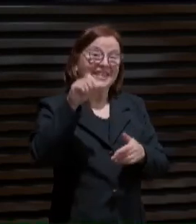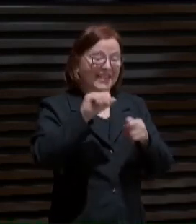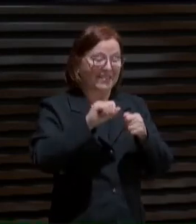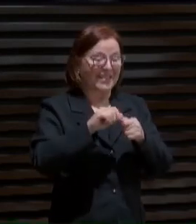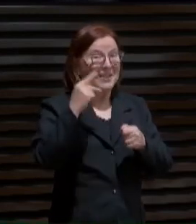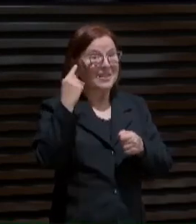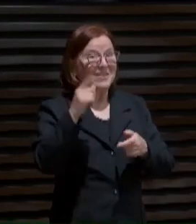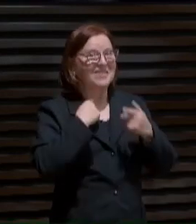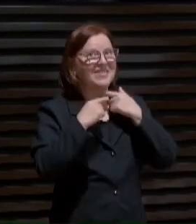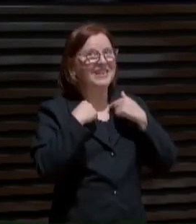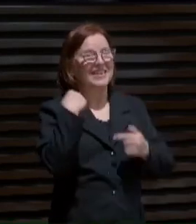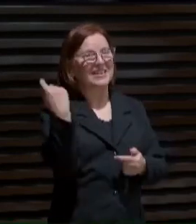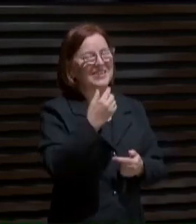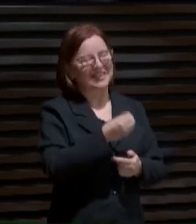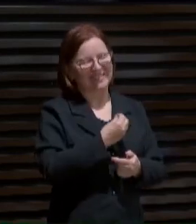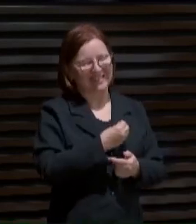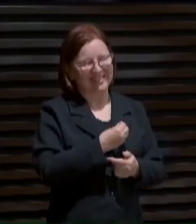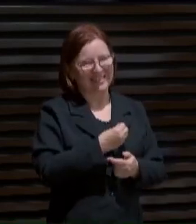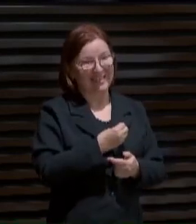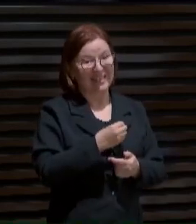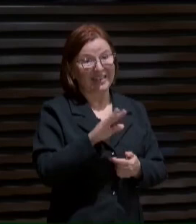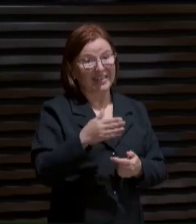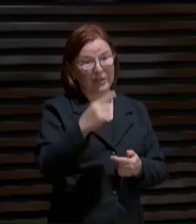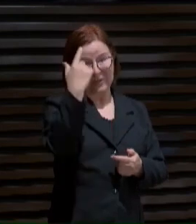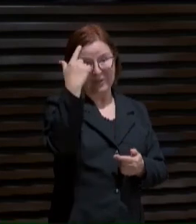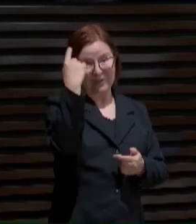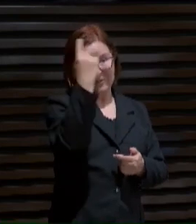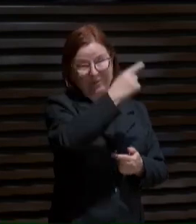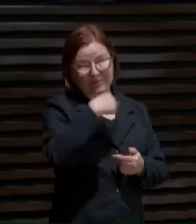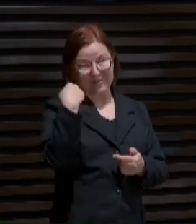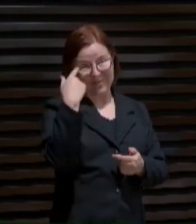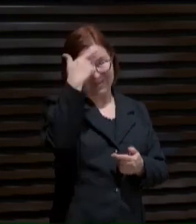caráter transformado expresse o caráter de Jesus Cristo